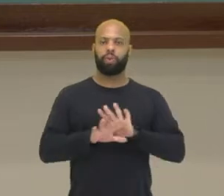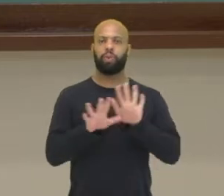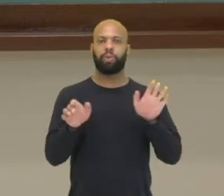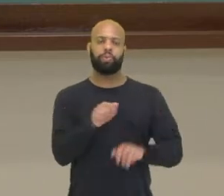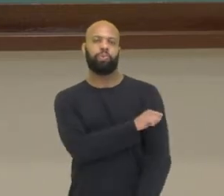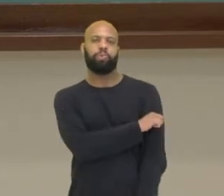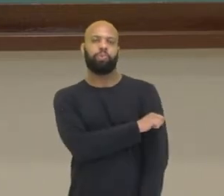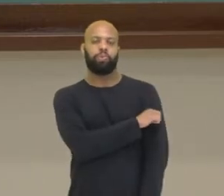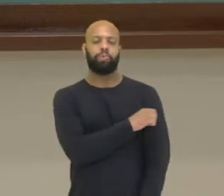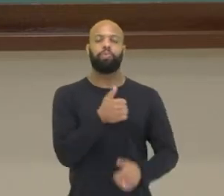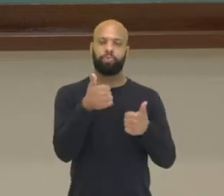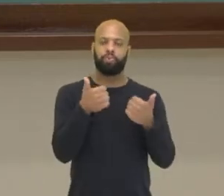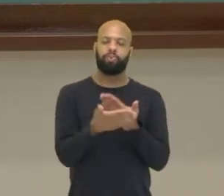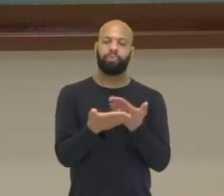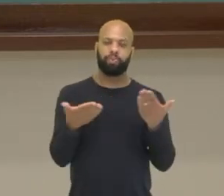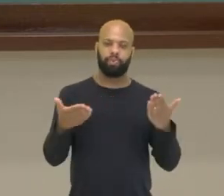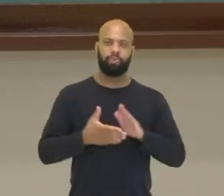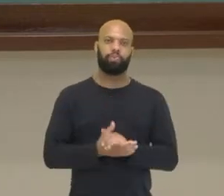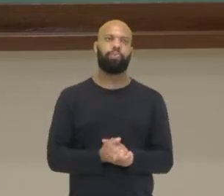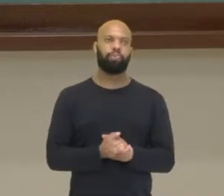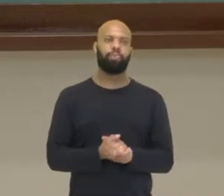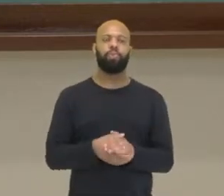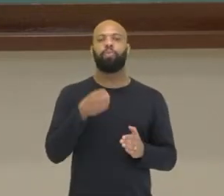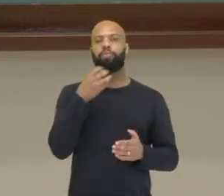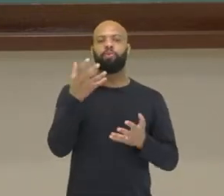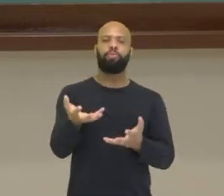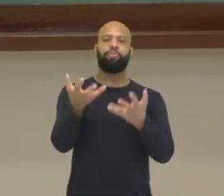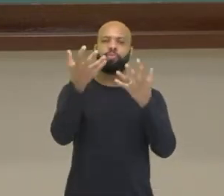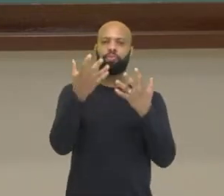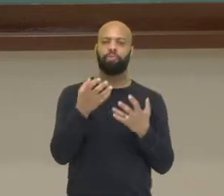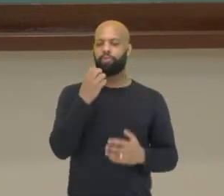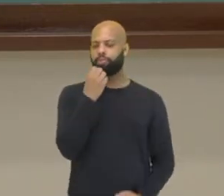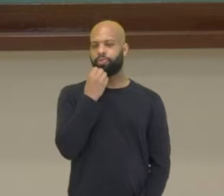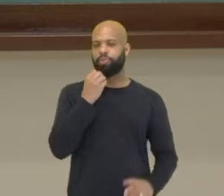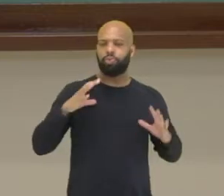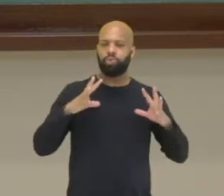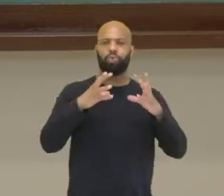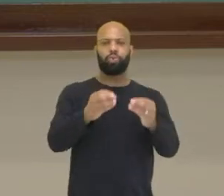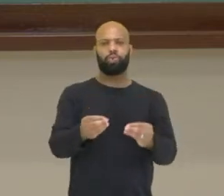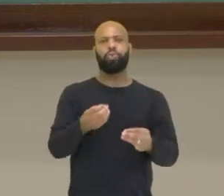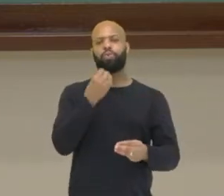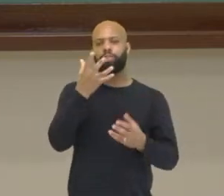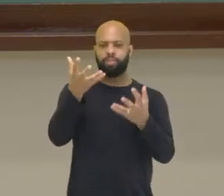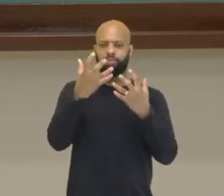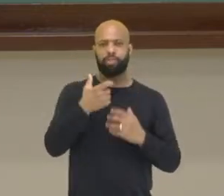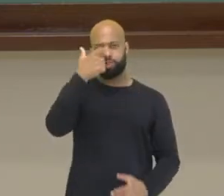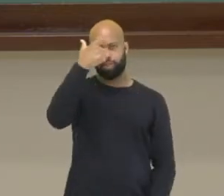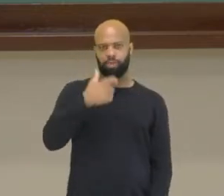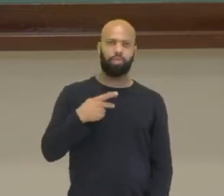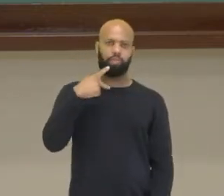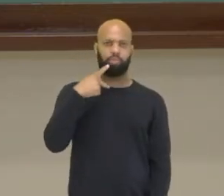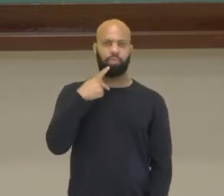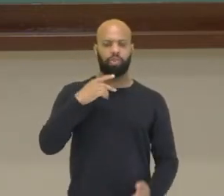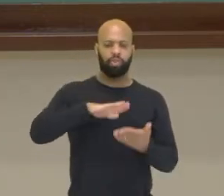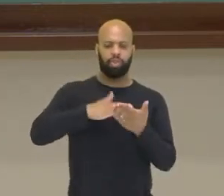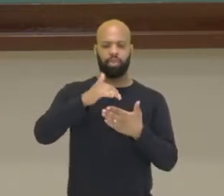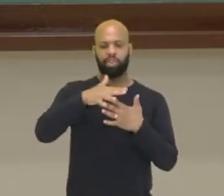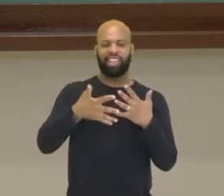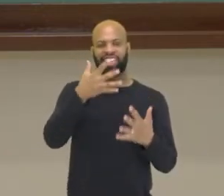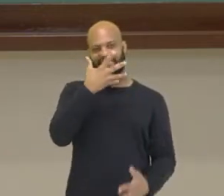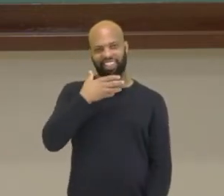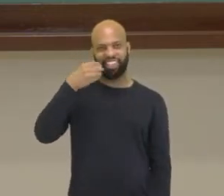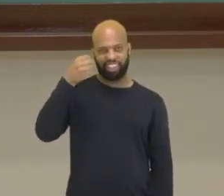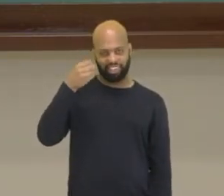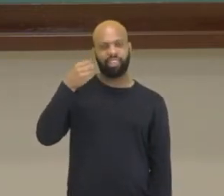Olá, estudantes, tudo bem com vocês? Sejam todos bem-vindos, sejam todas bem-vindas. Eu, professor Paulo Brito, Natan,